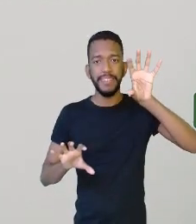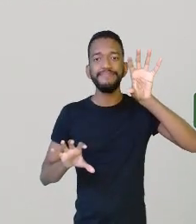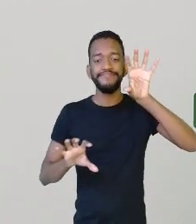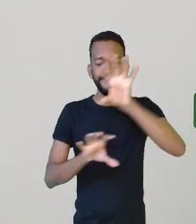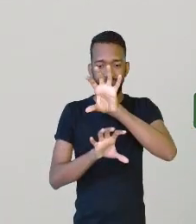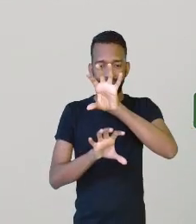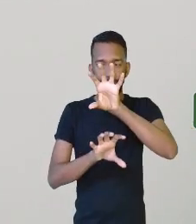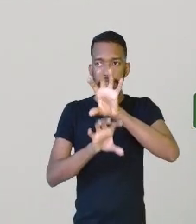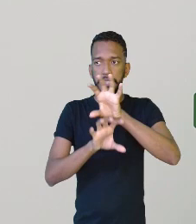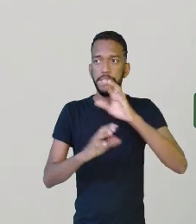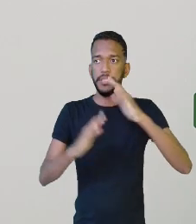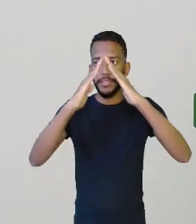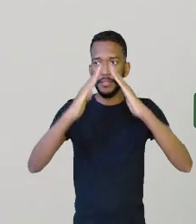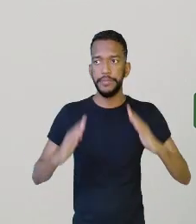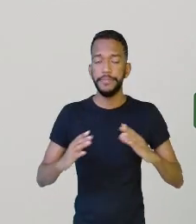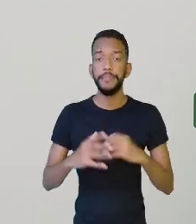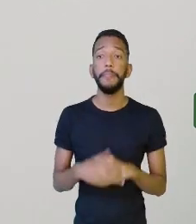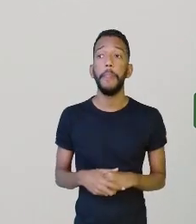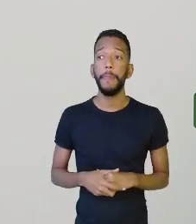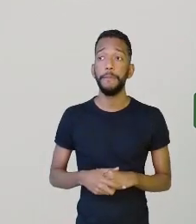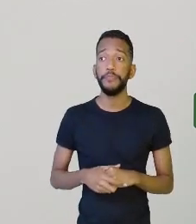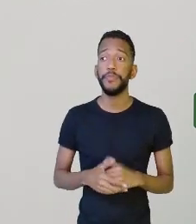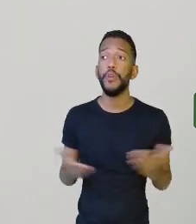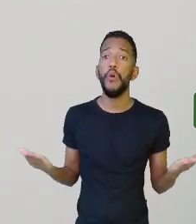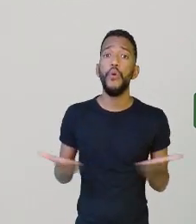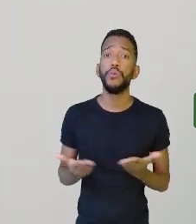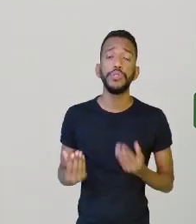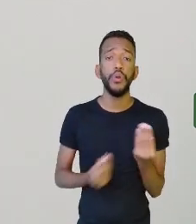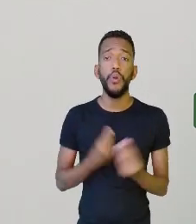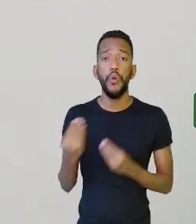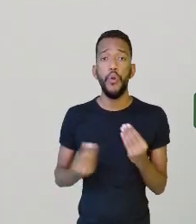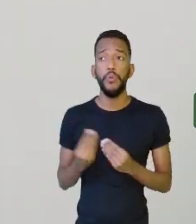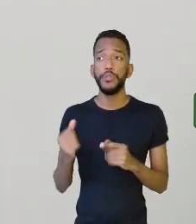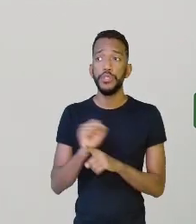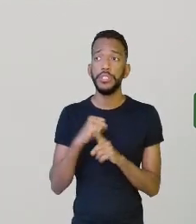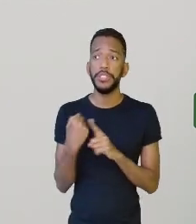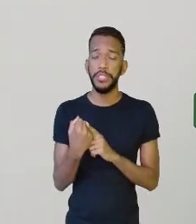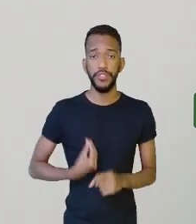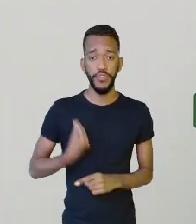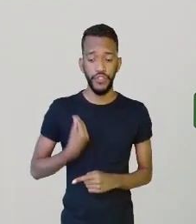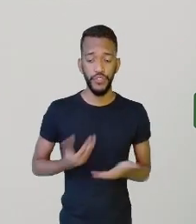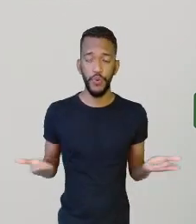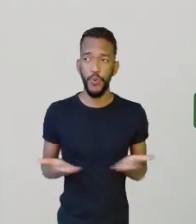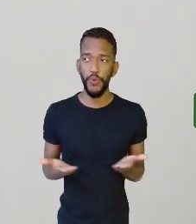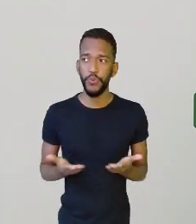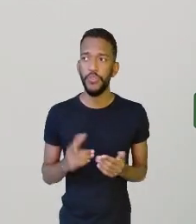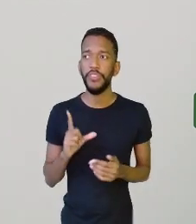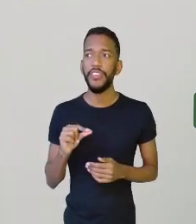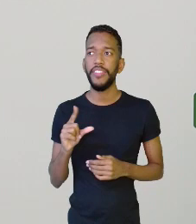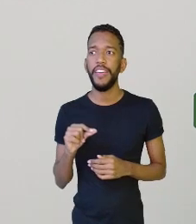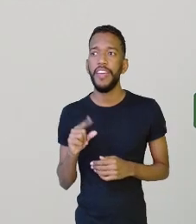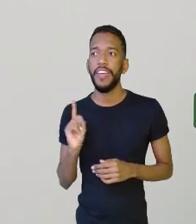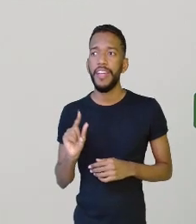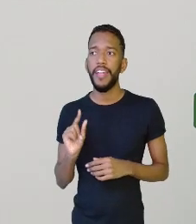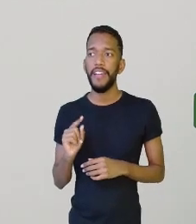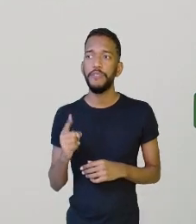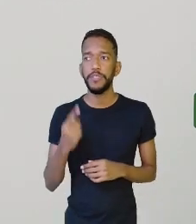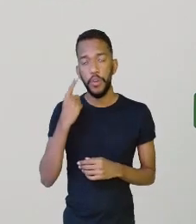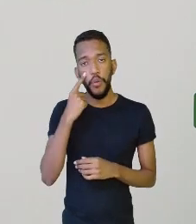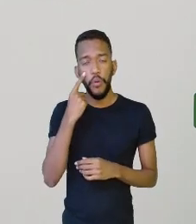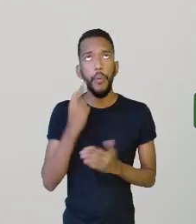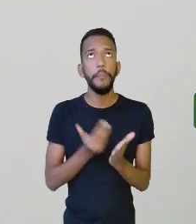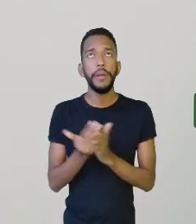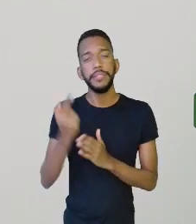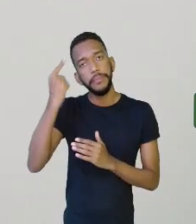né? Grandes blocos. E hoje, como é que a sociedade ela está hoje? Quem seria, e aí você começa